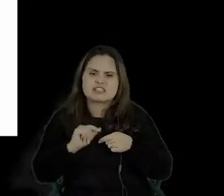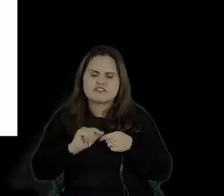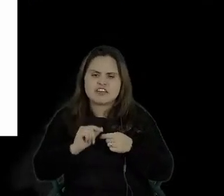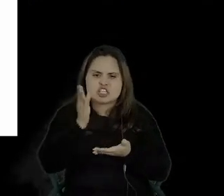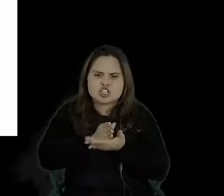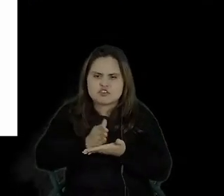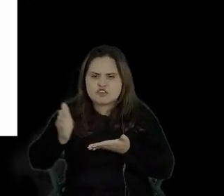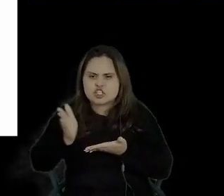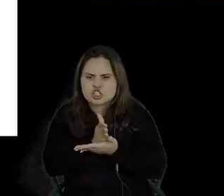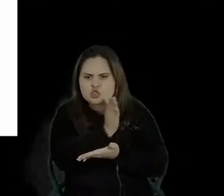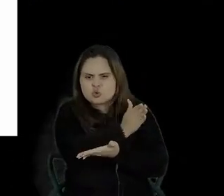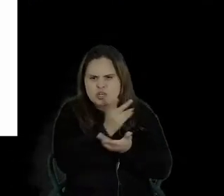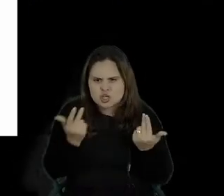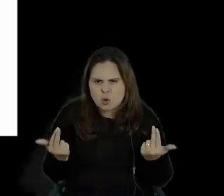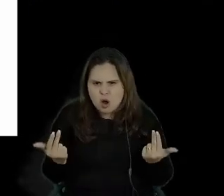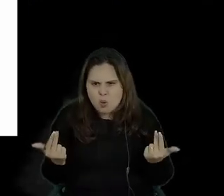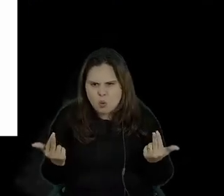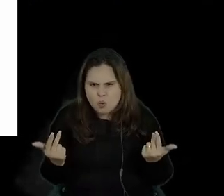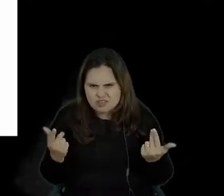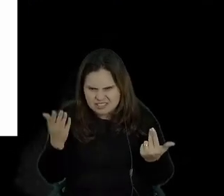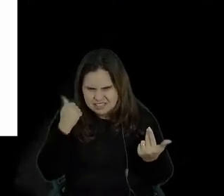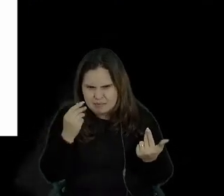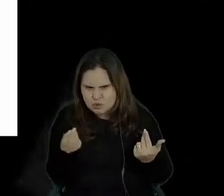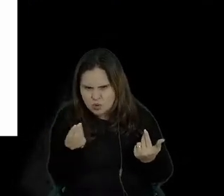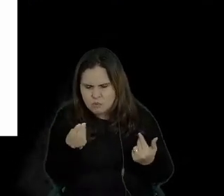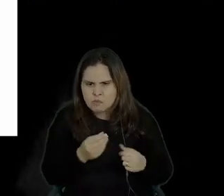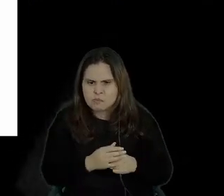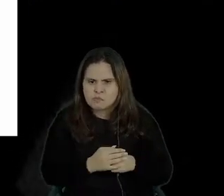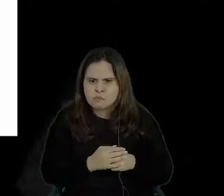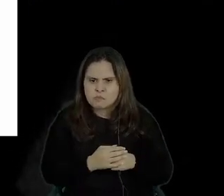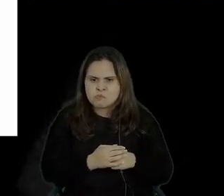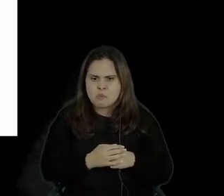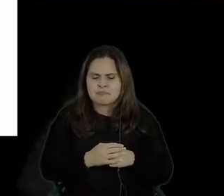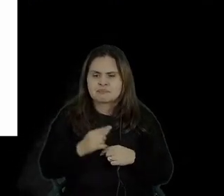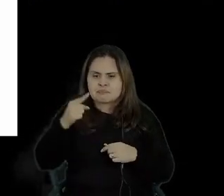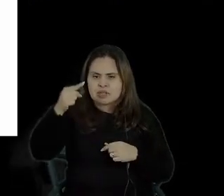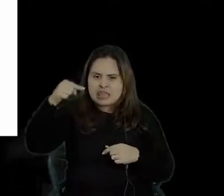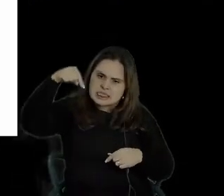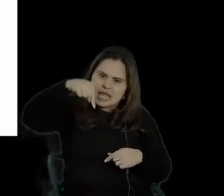forma igualitária, vereadora? Coloca o dedo depois que operou.